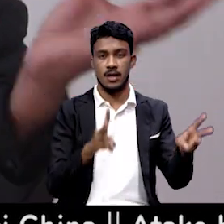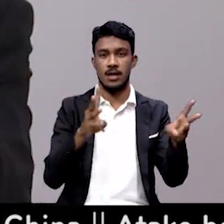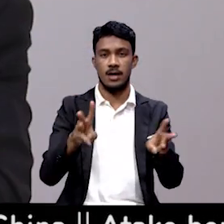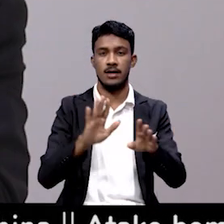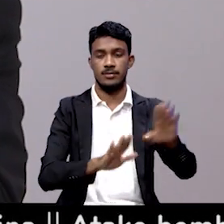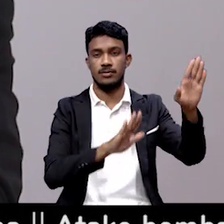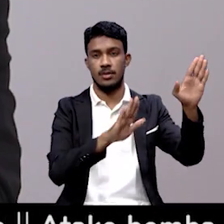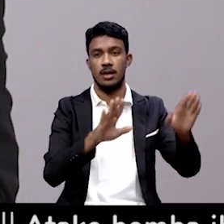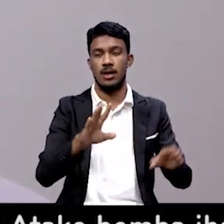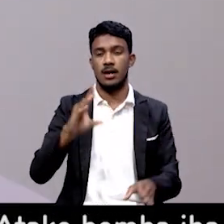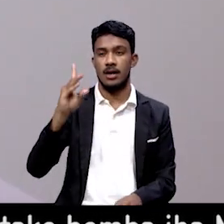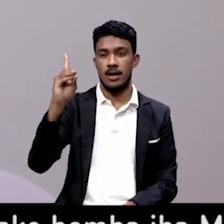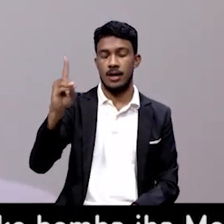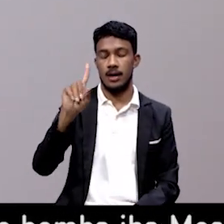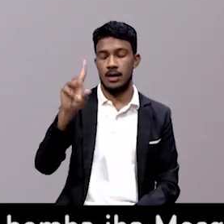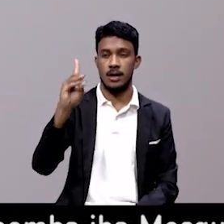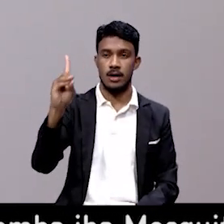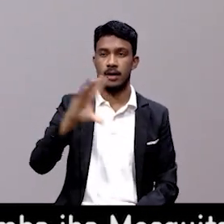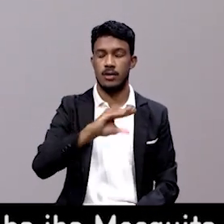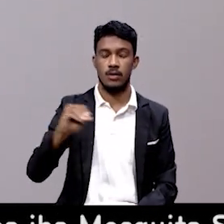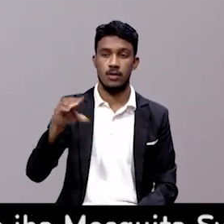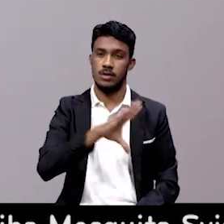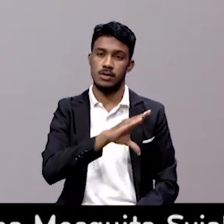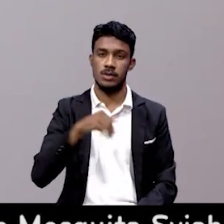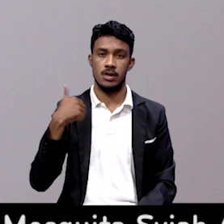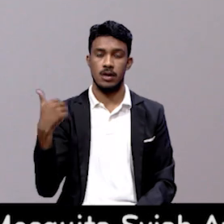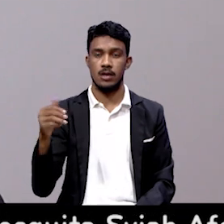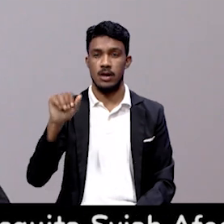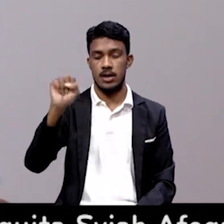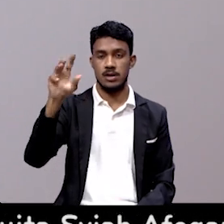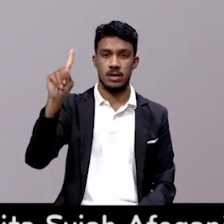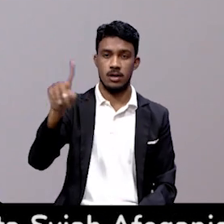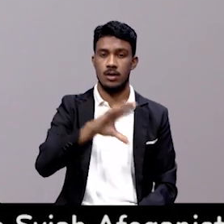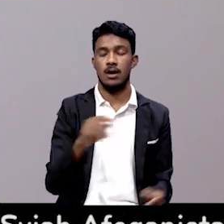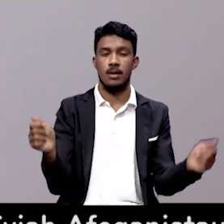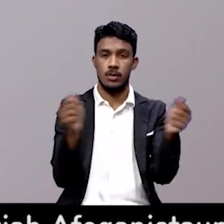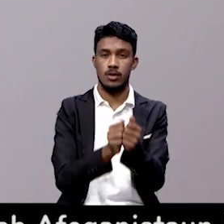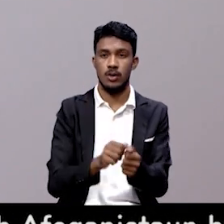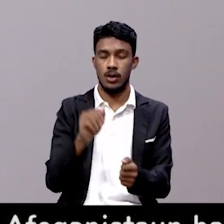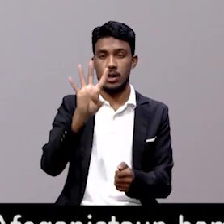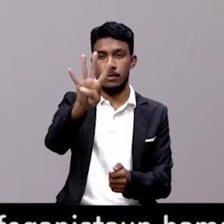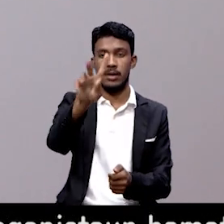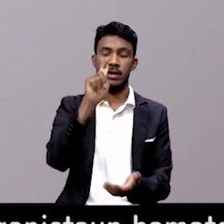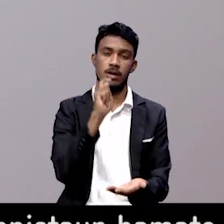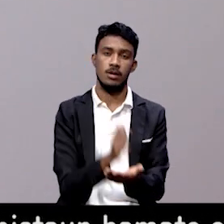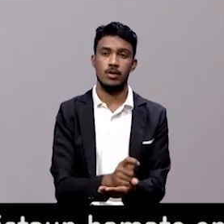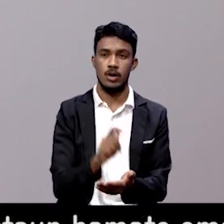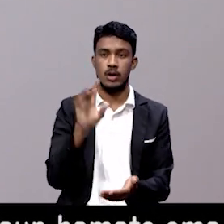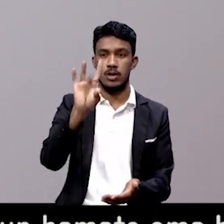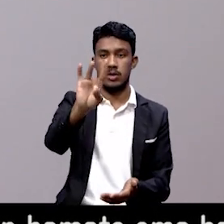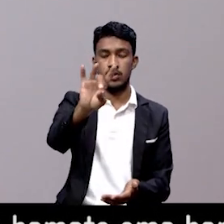D ou ida E1. Estrada rural é muito 4.200 quilo. Ita implementa ona, ita por volta